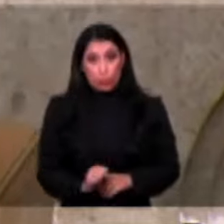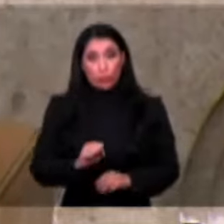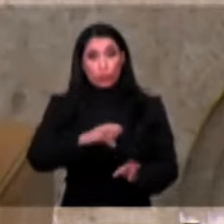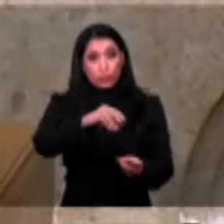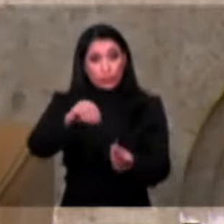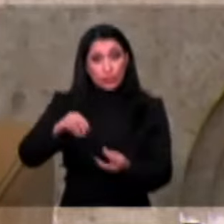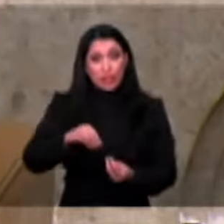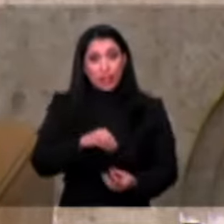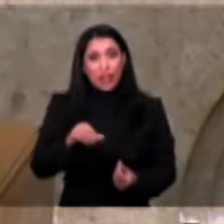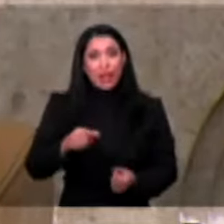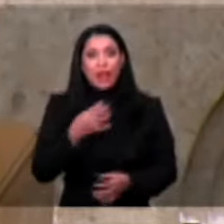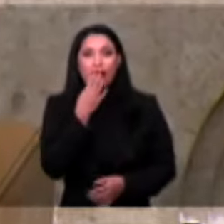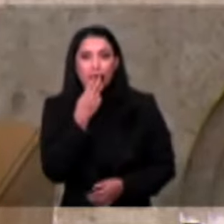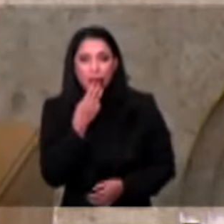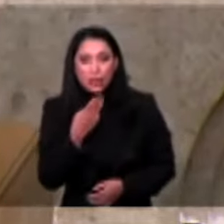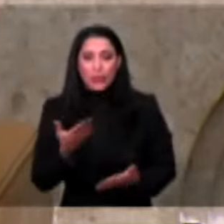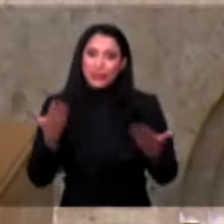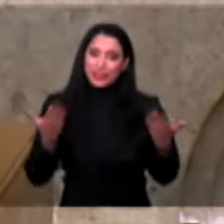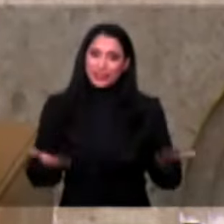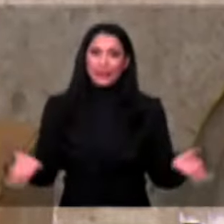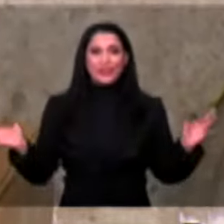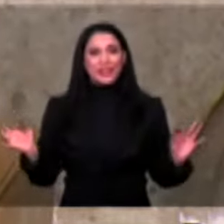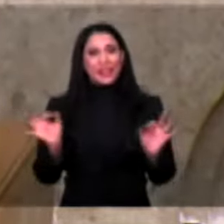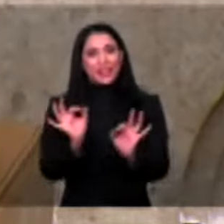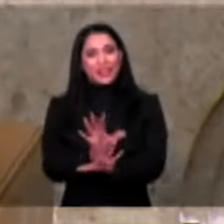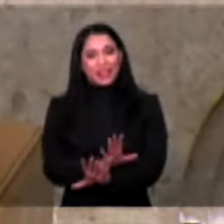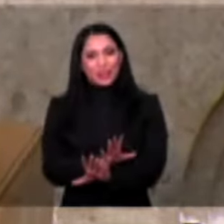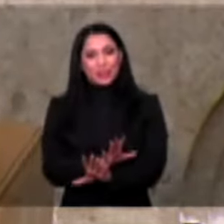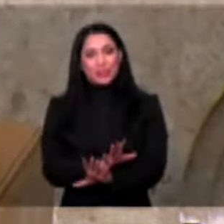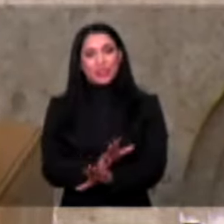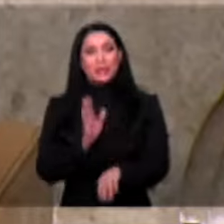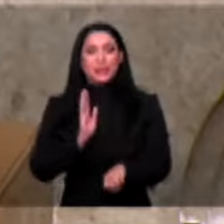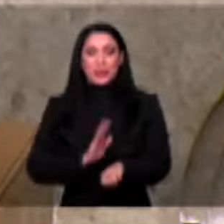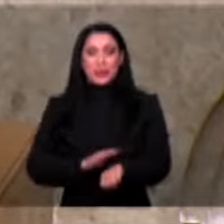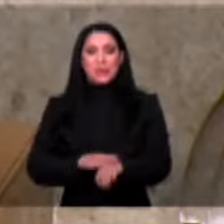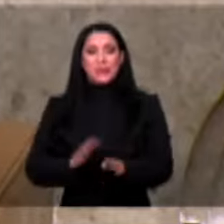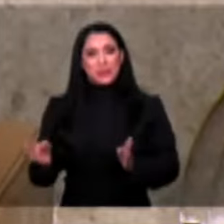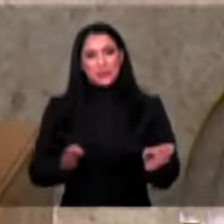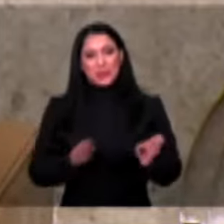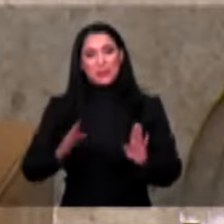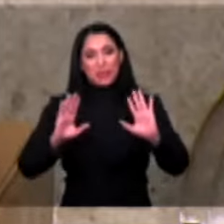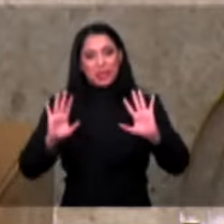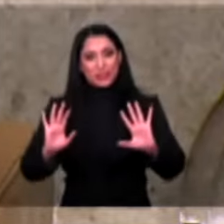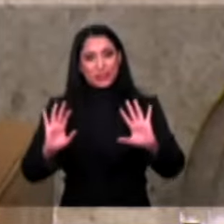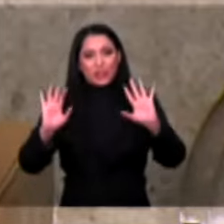sua finalidade, declaro encerrada esta